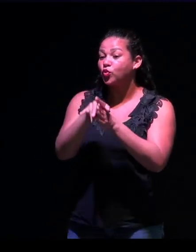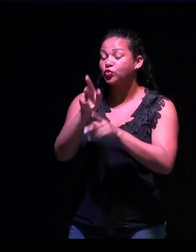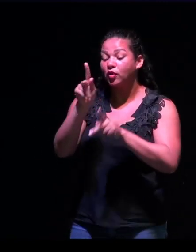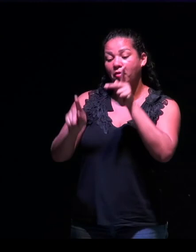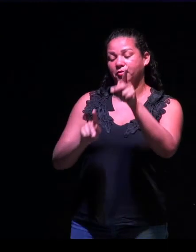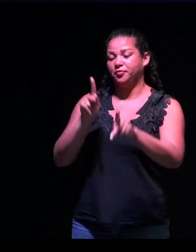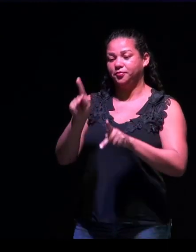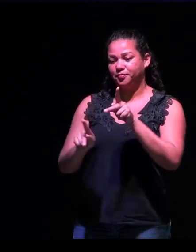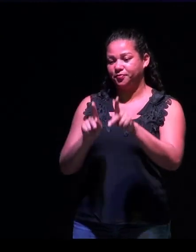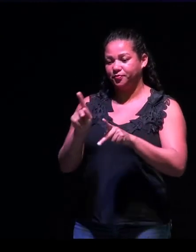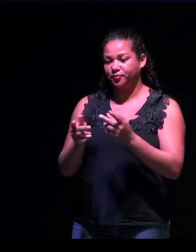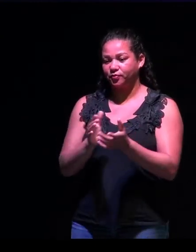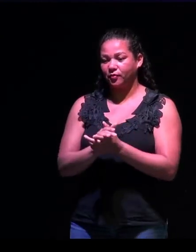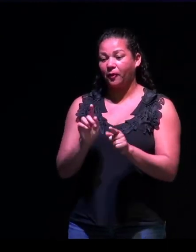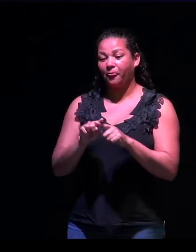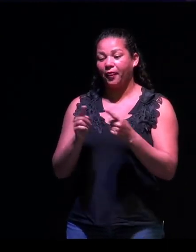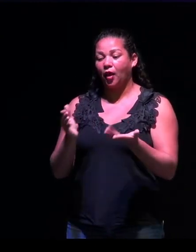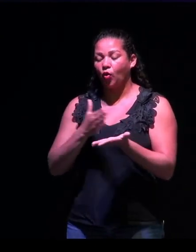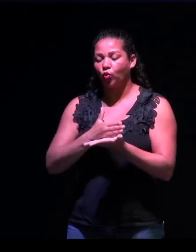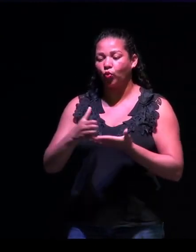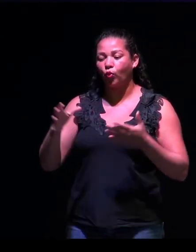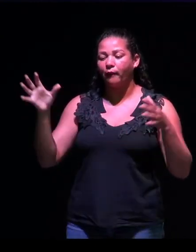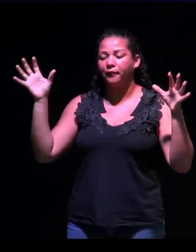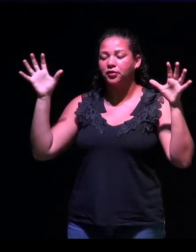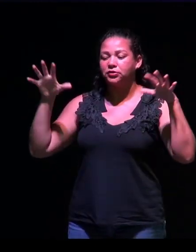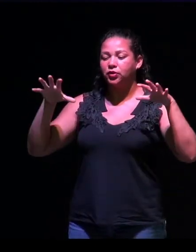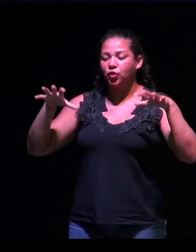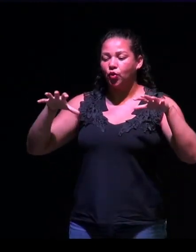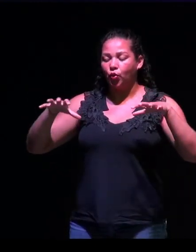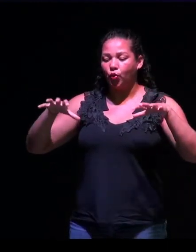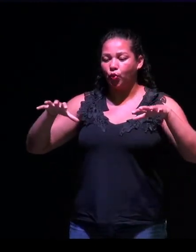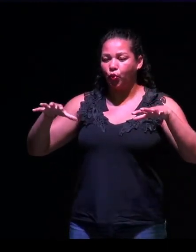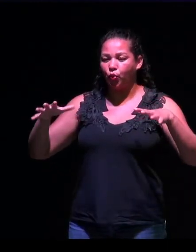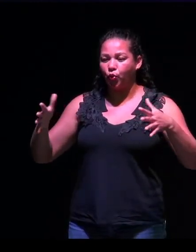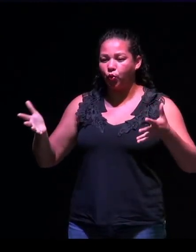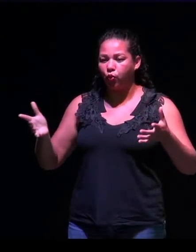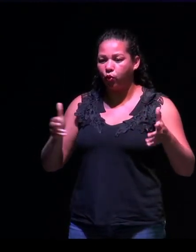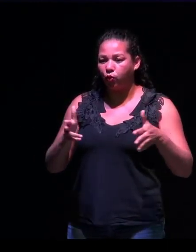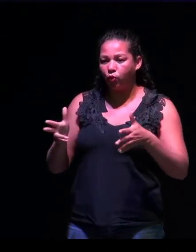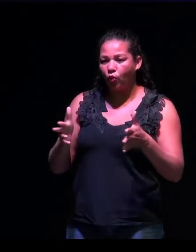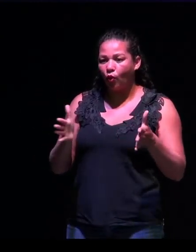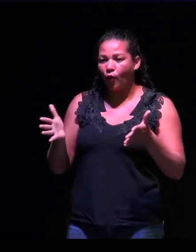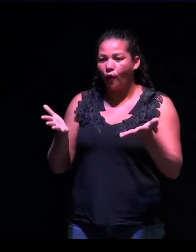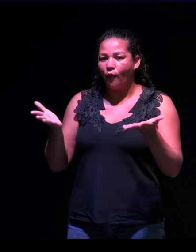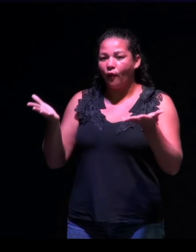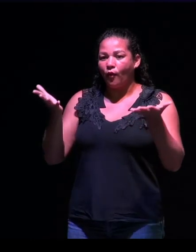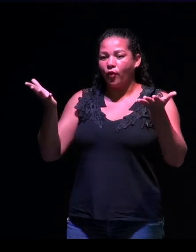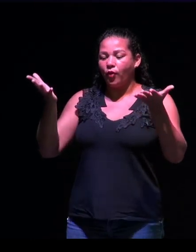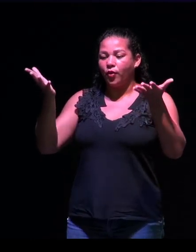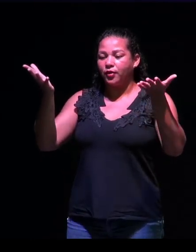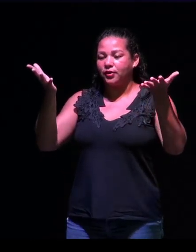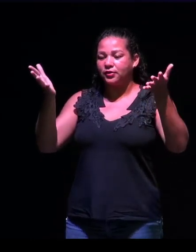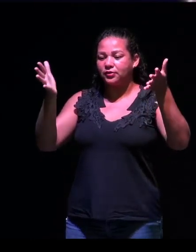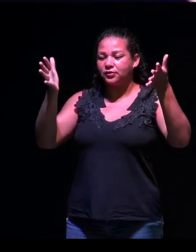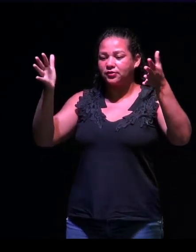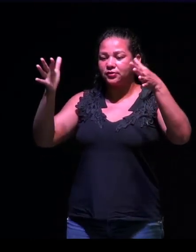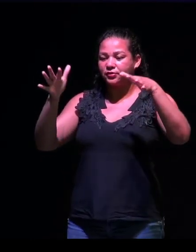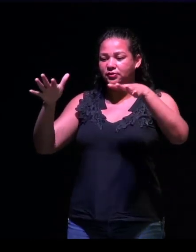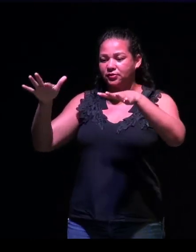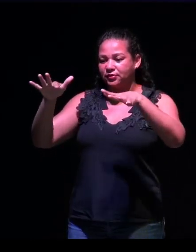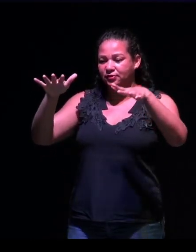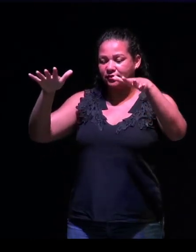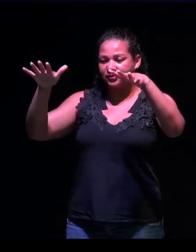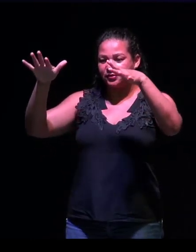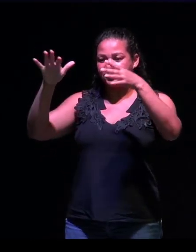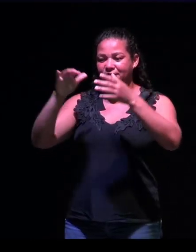Mas quando começou a chover mesmo, que a água começou a subir, ele: Noé, pelo amor de Deus, abre a porta para nós. Ele: meu, eu não posso fazer